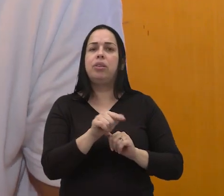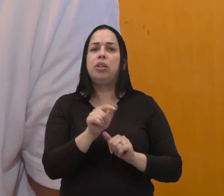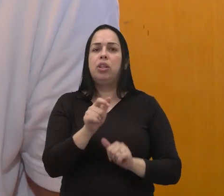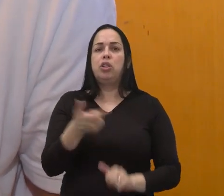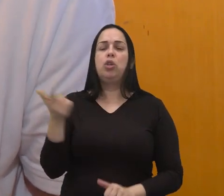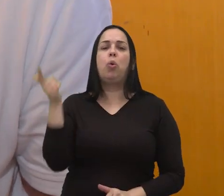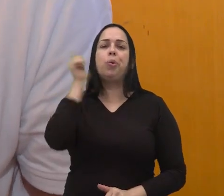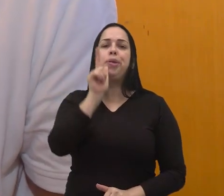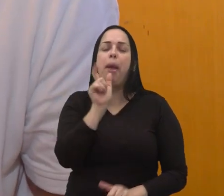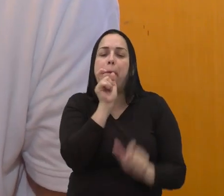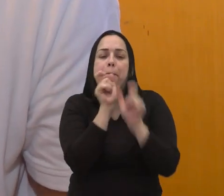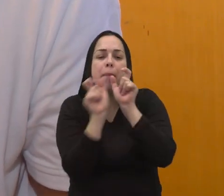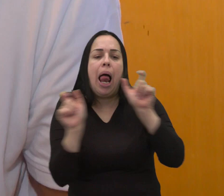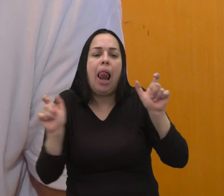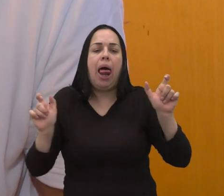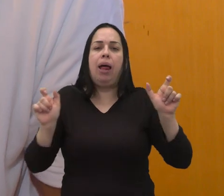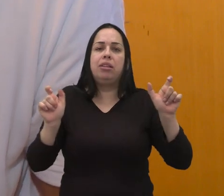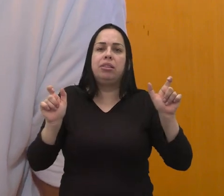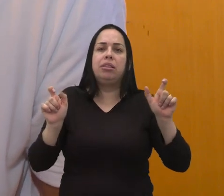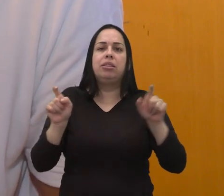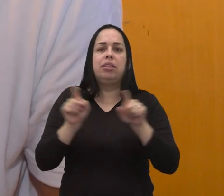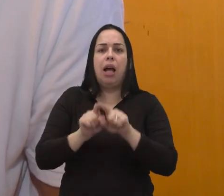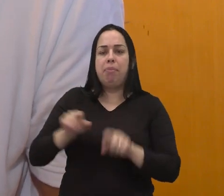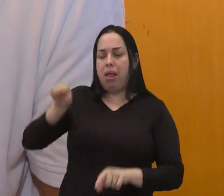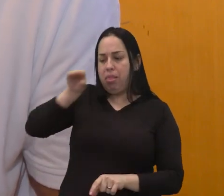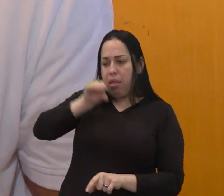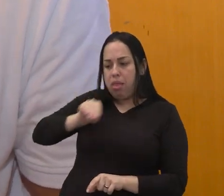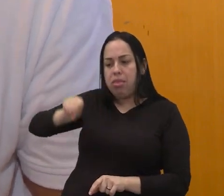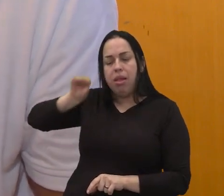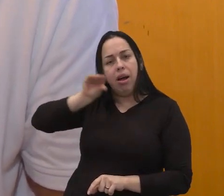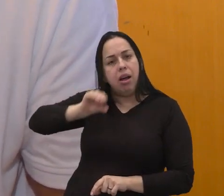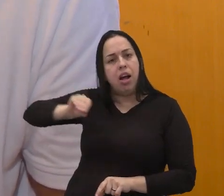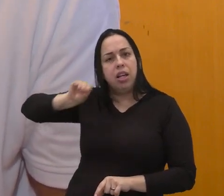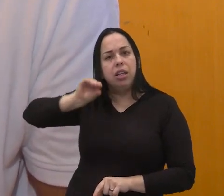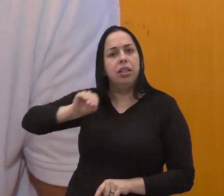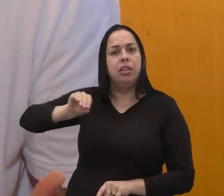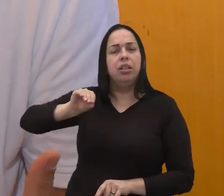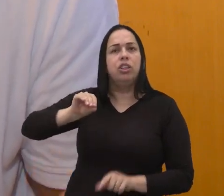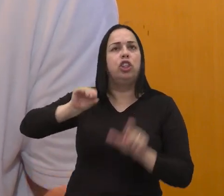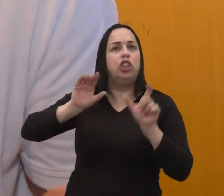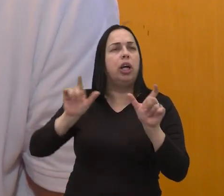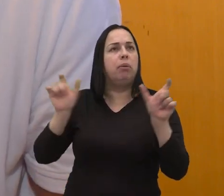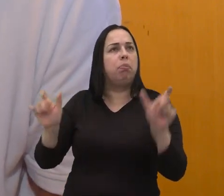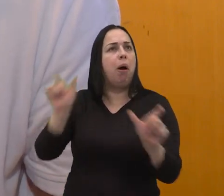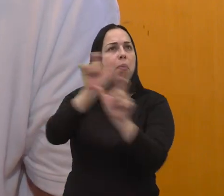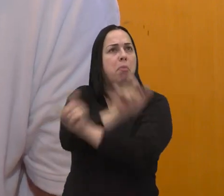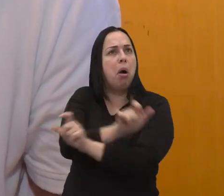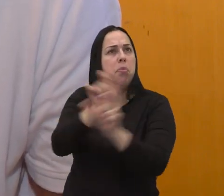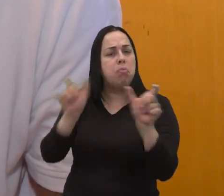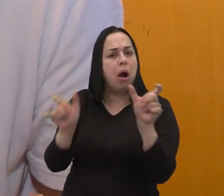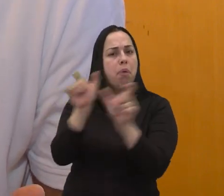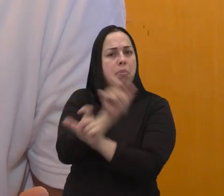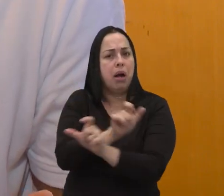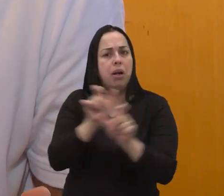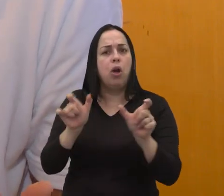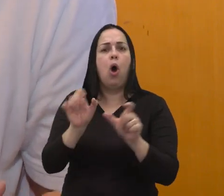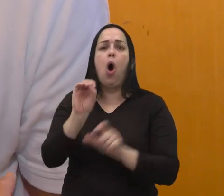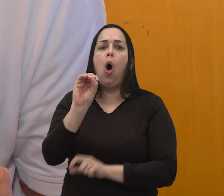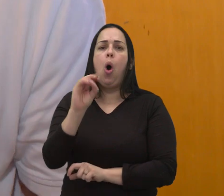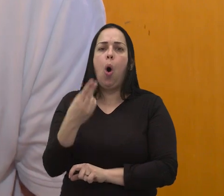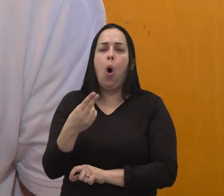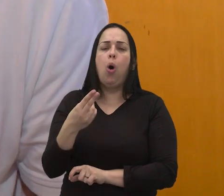na produção de palavras e na produção linguística, de maneira geral, colocar palavras em ordem